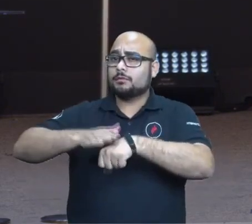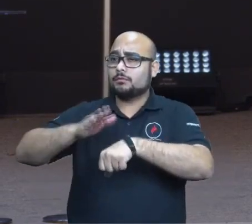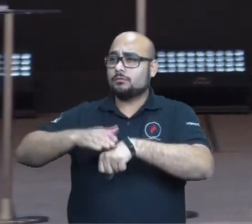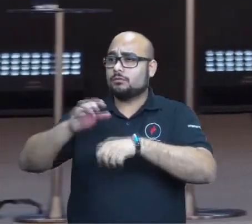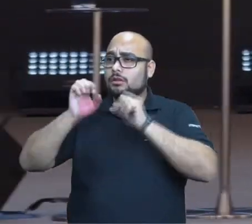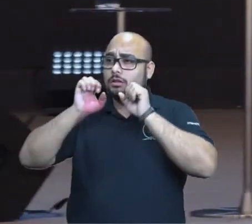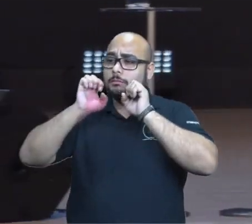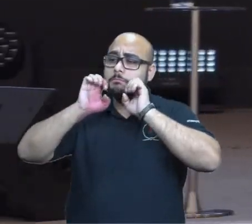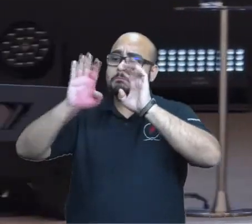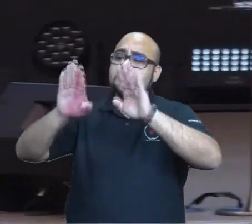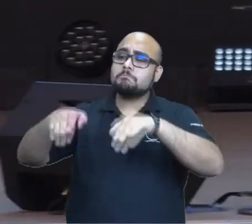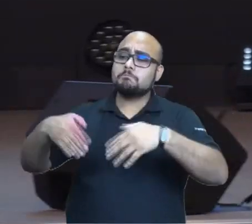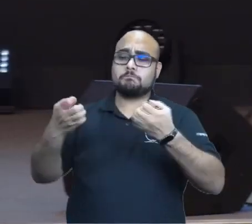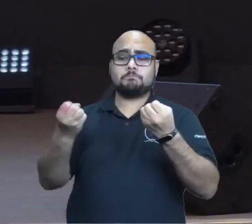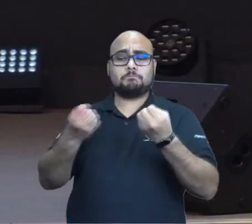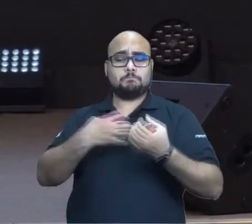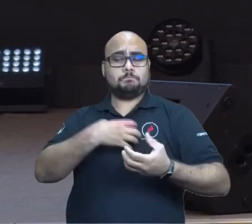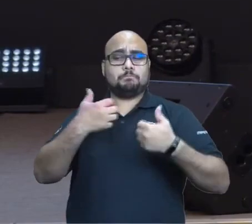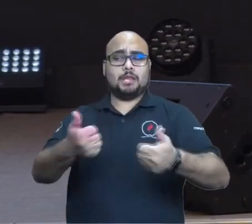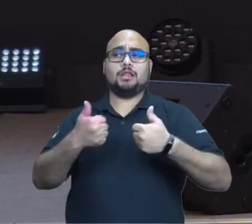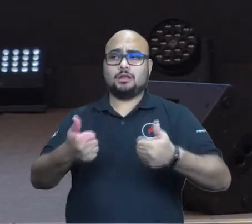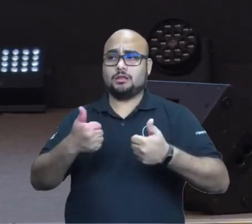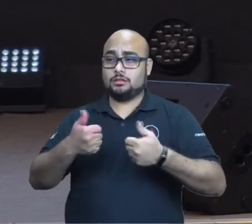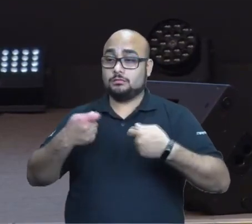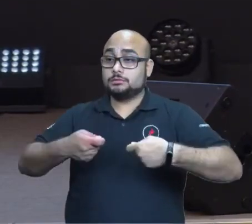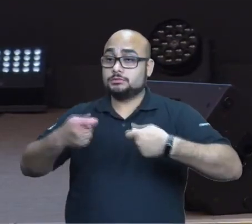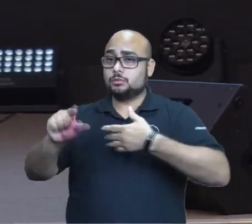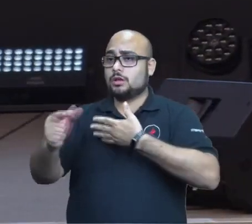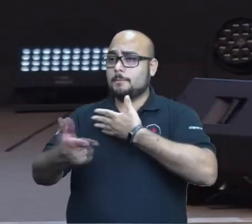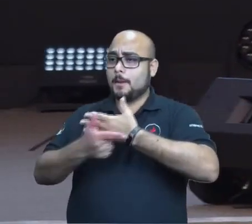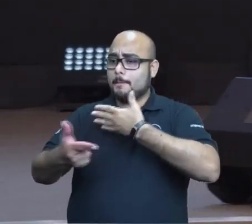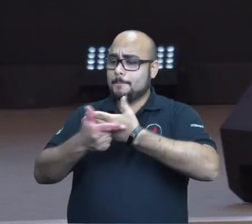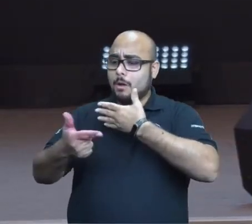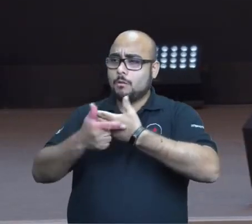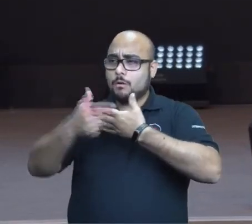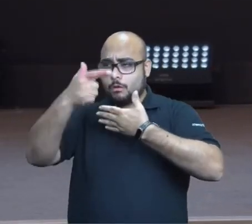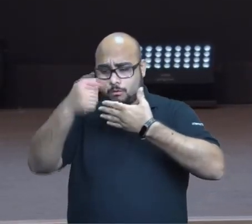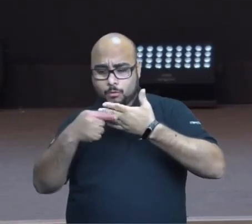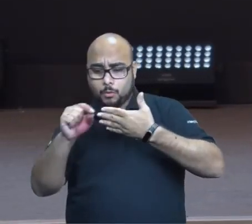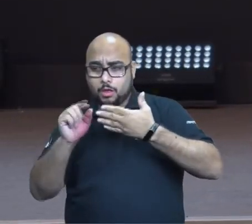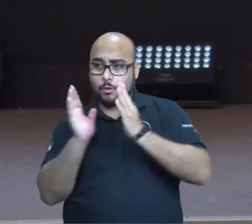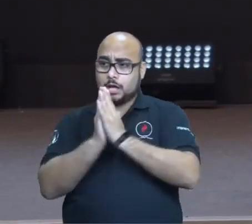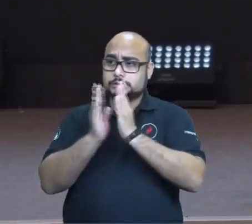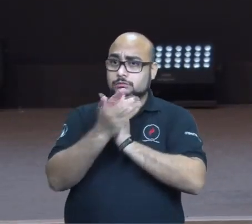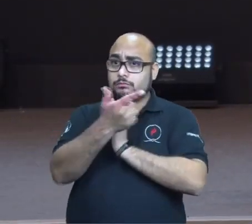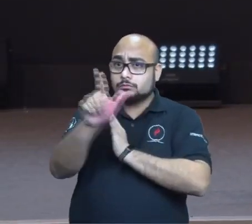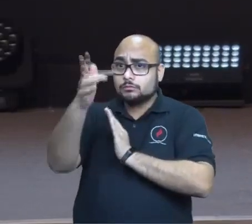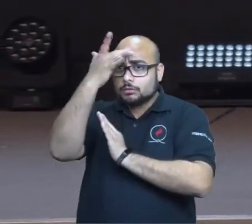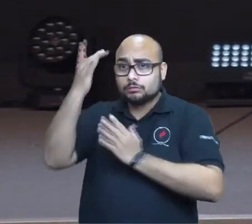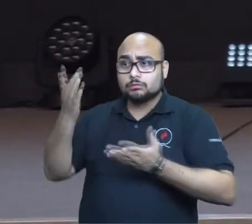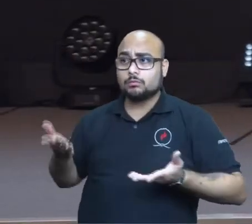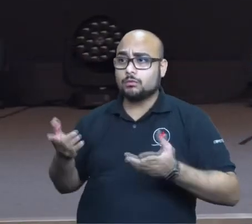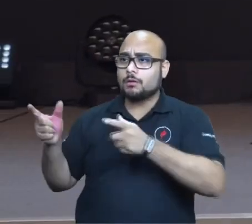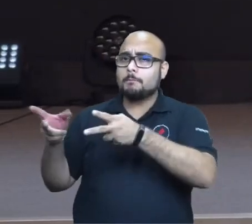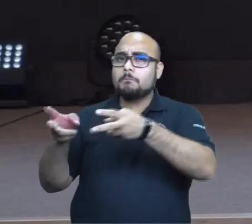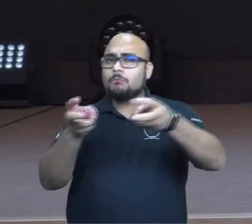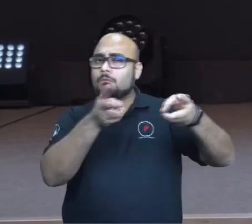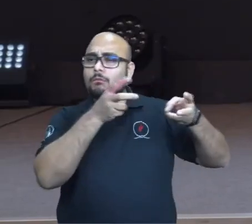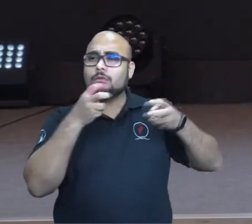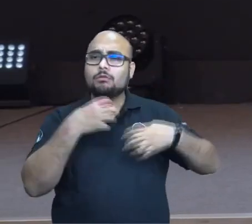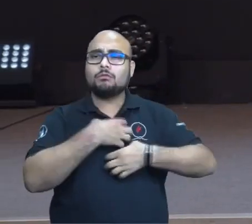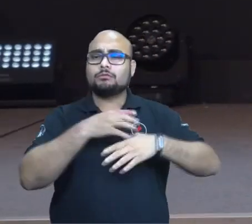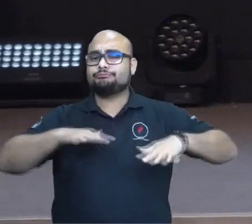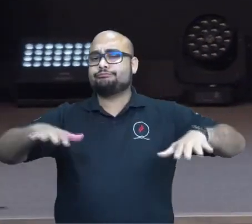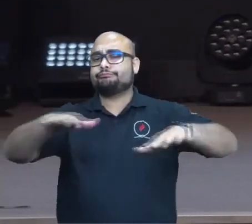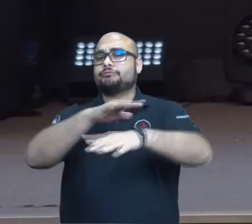de exercer cobertura de oração observar os aspectos espirituais de uma coisa entender